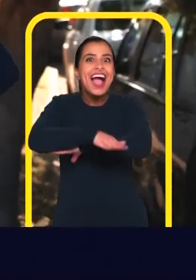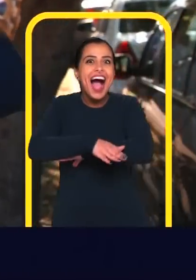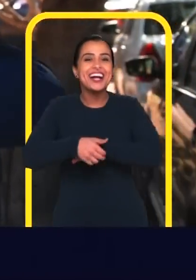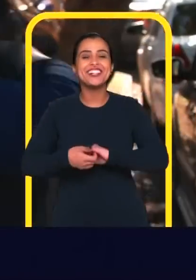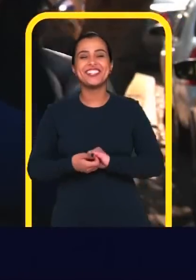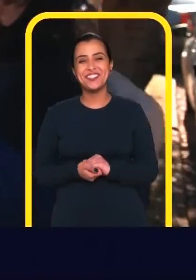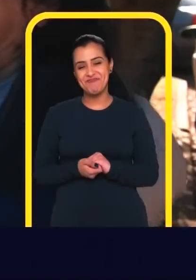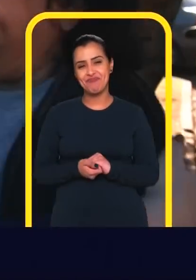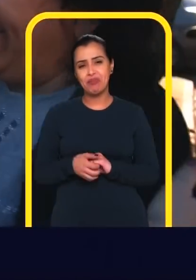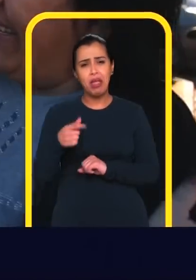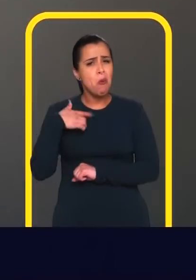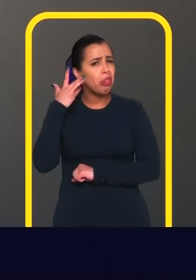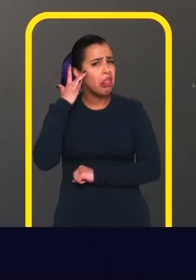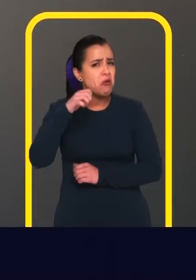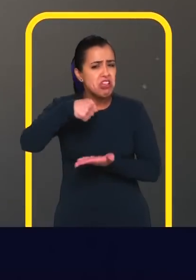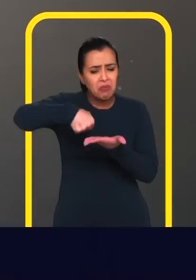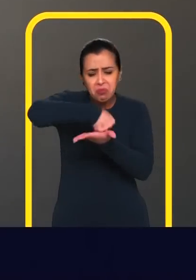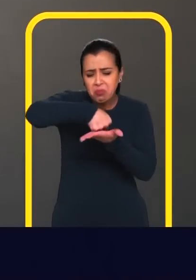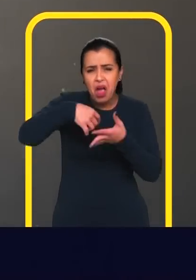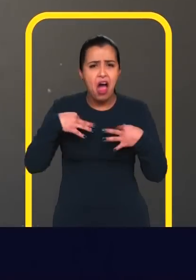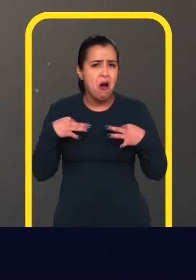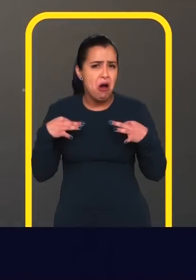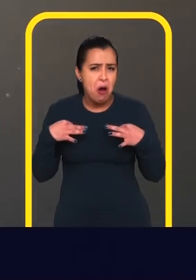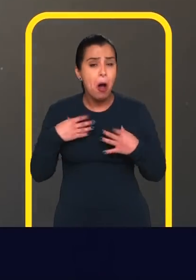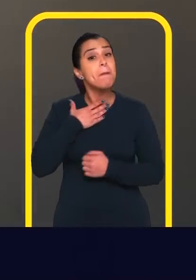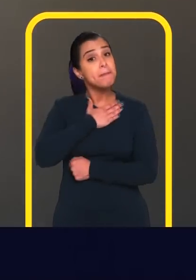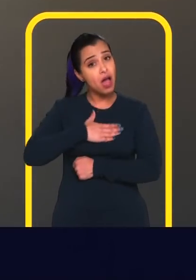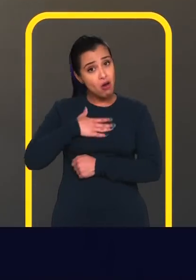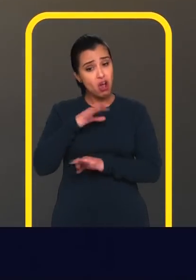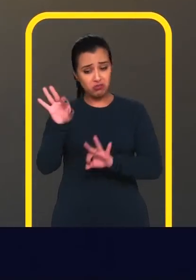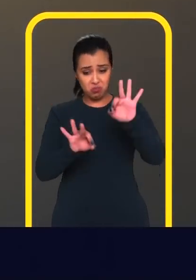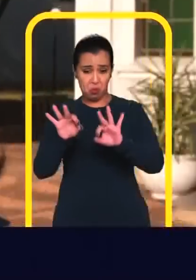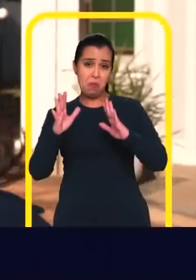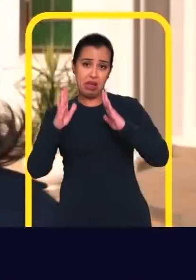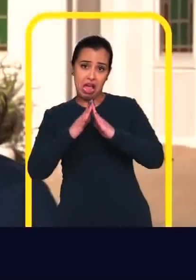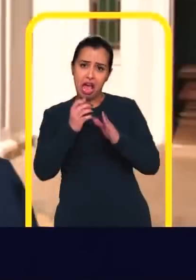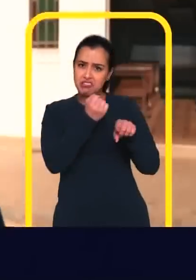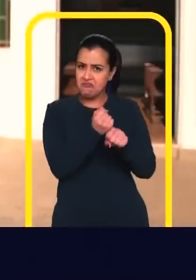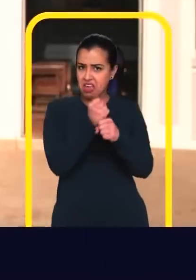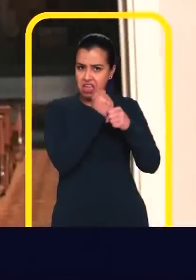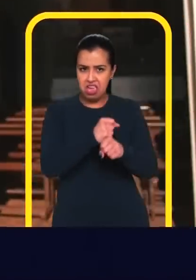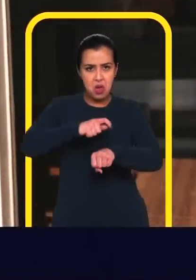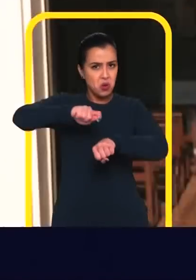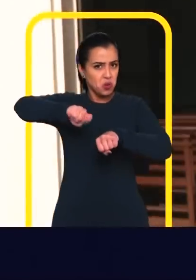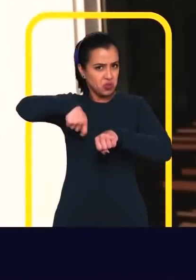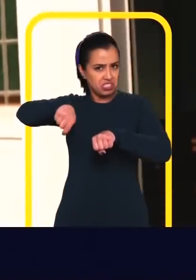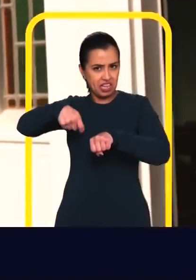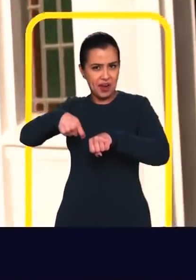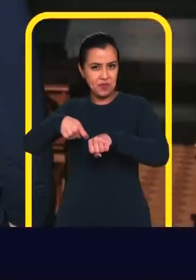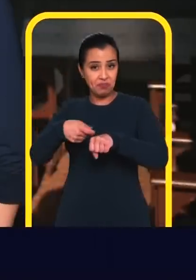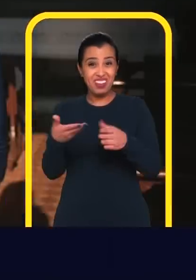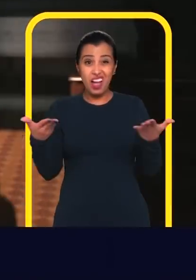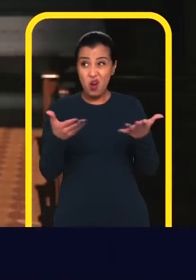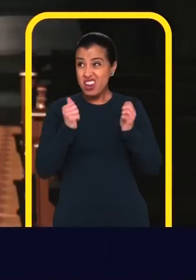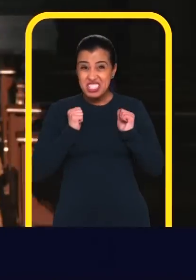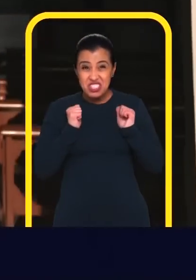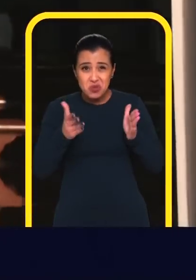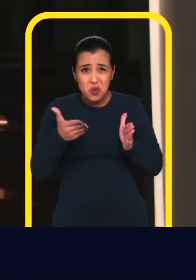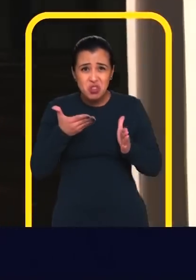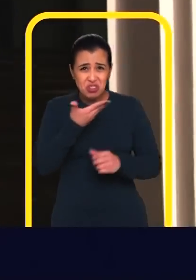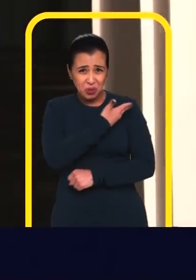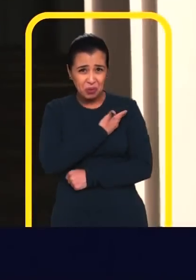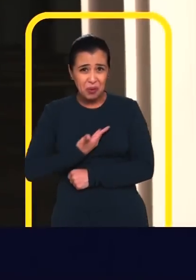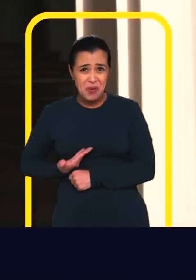passar roupa Gosto de arrumar casa, de varrer, de cozinhar A postura do presidente chocou todo mundo